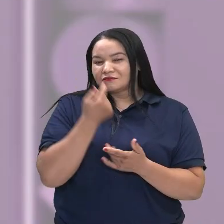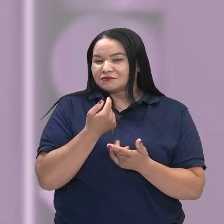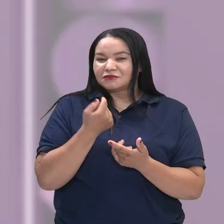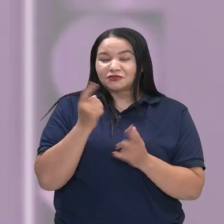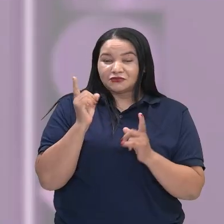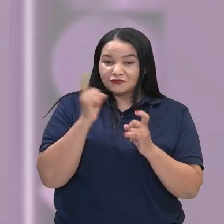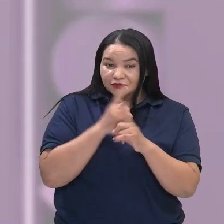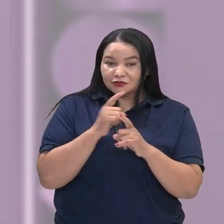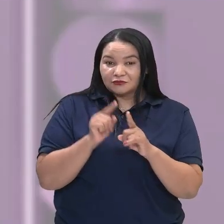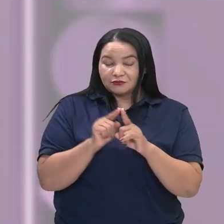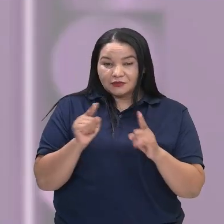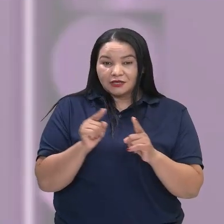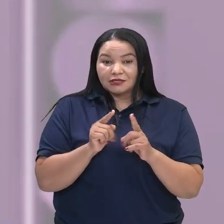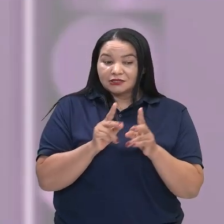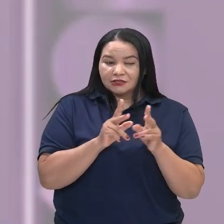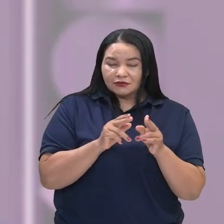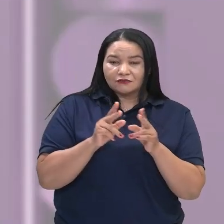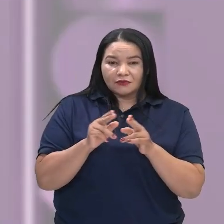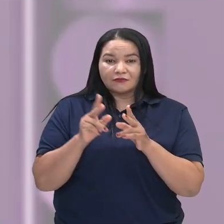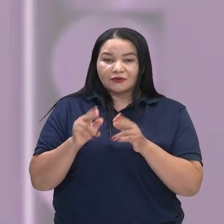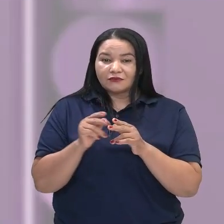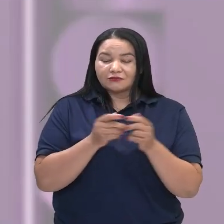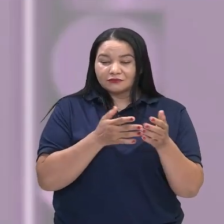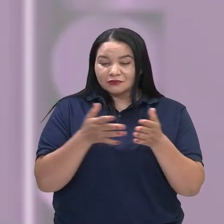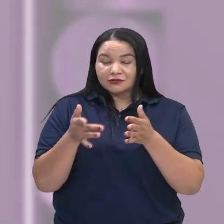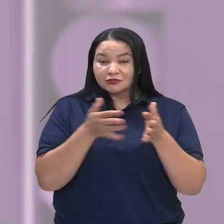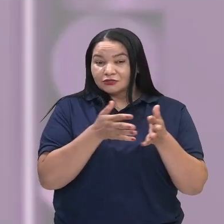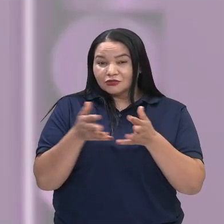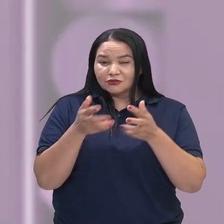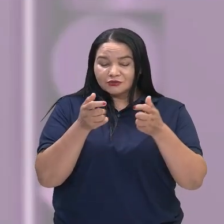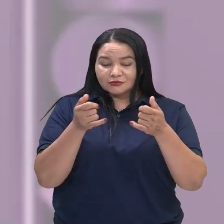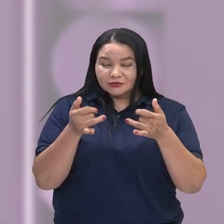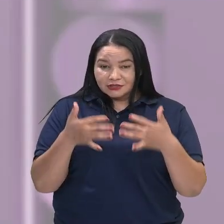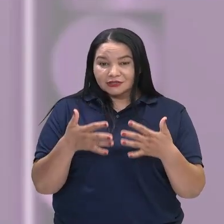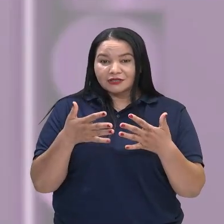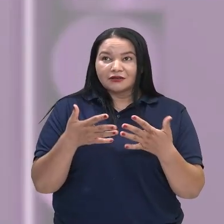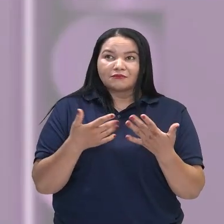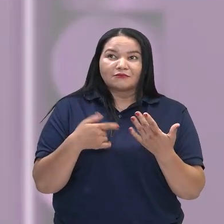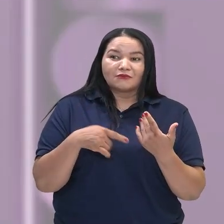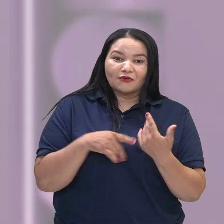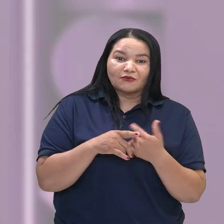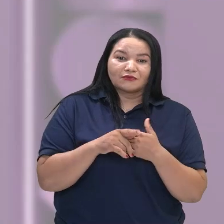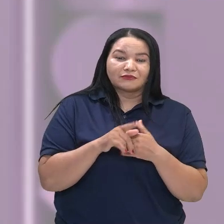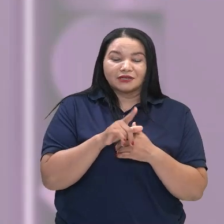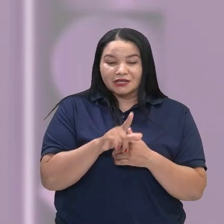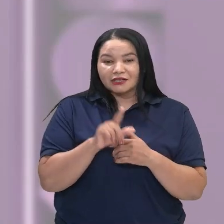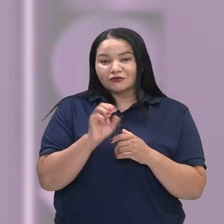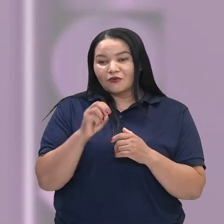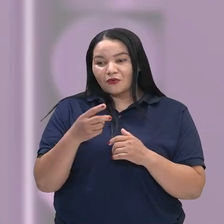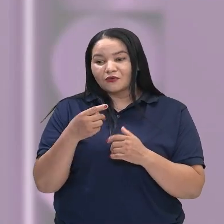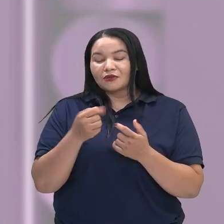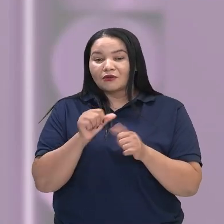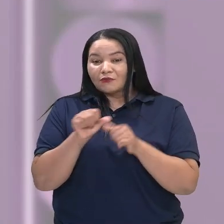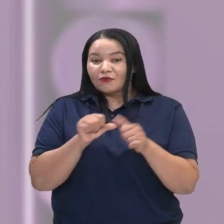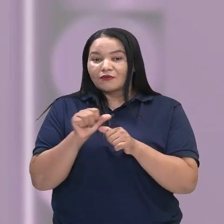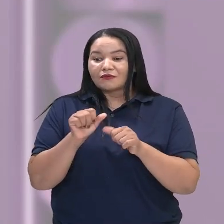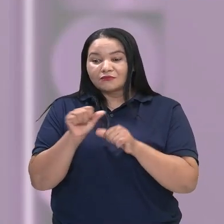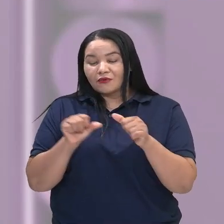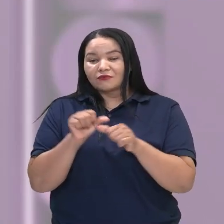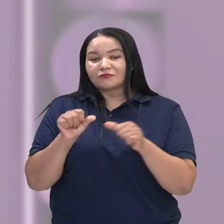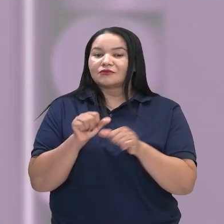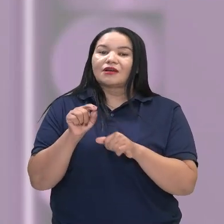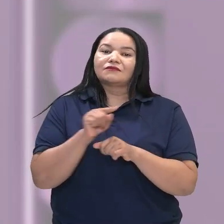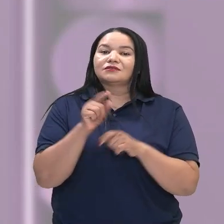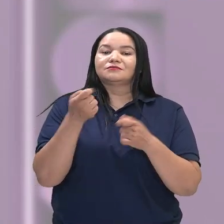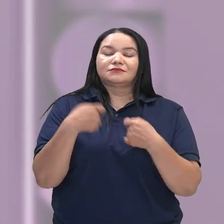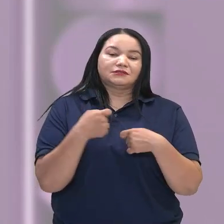igualdade, as igualdades que já apareceram até então, não é? Porque uma hora é litro, outra hora já é ali, o centímetro cúbico, então anote. Não perca